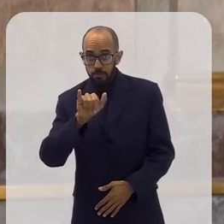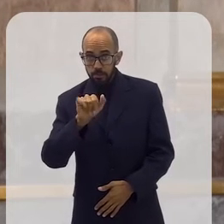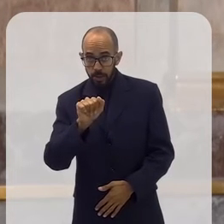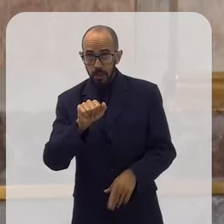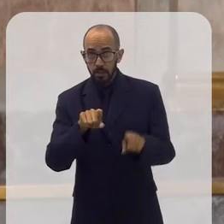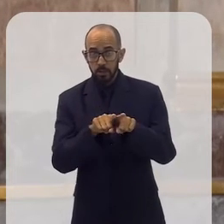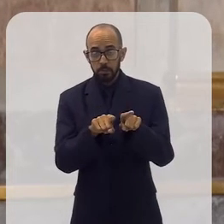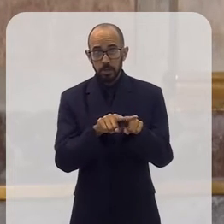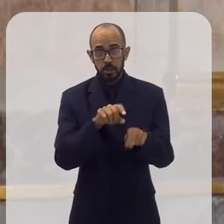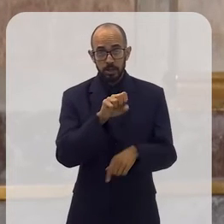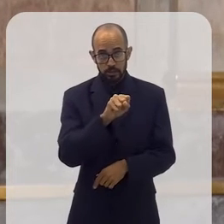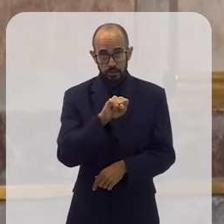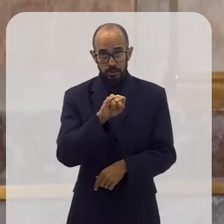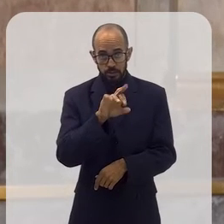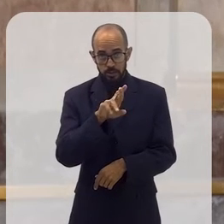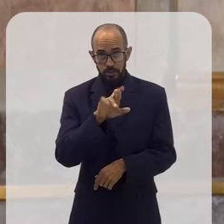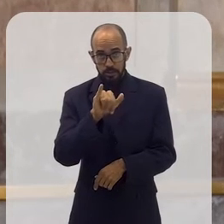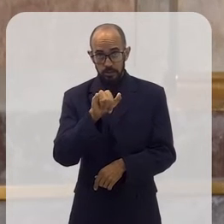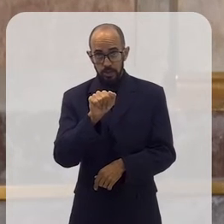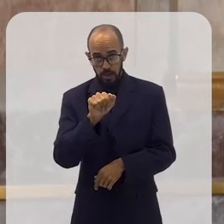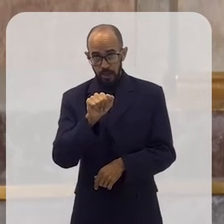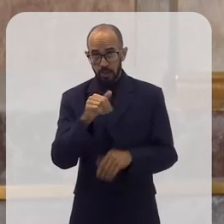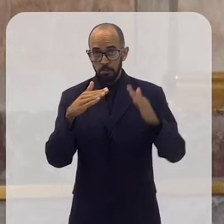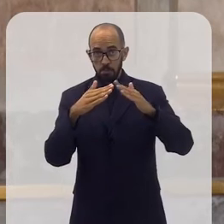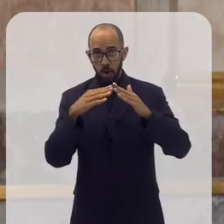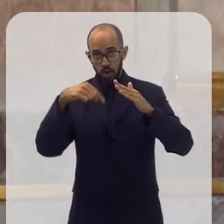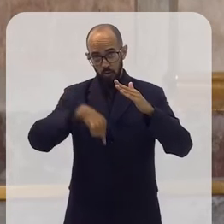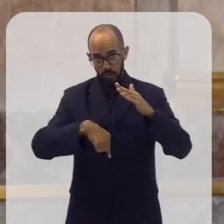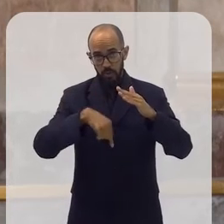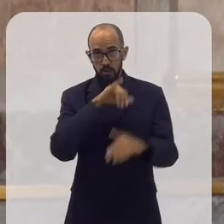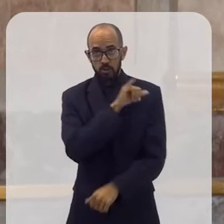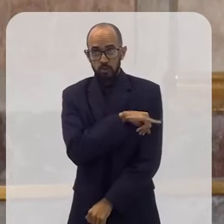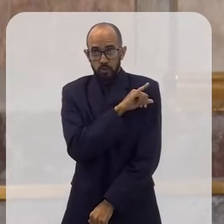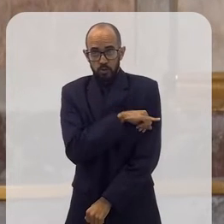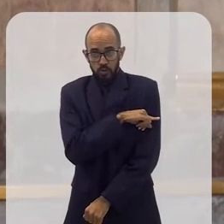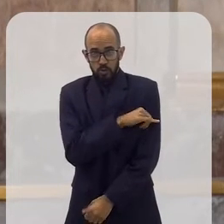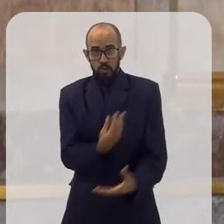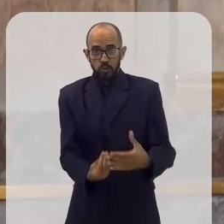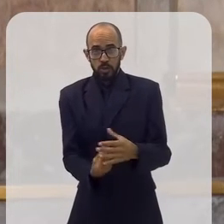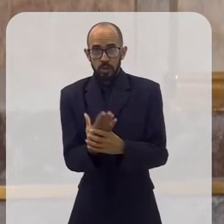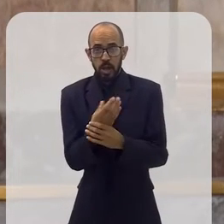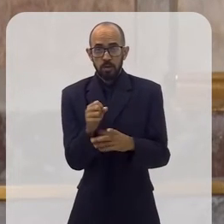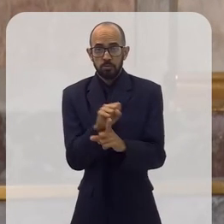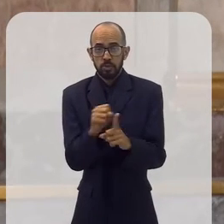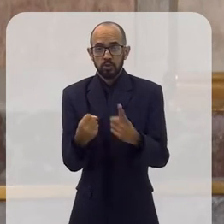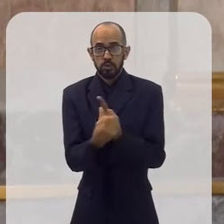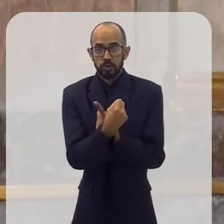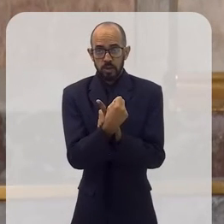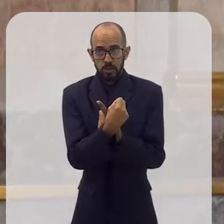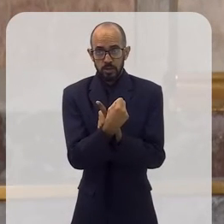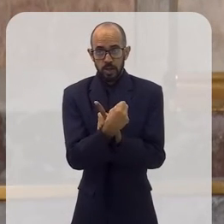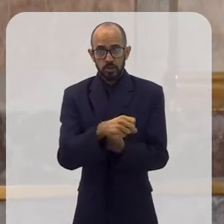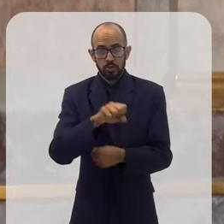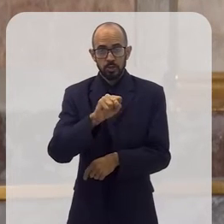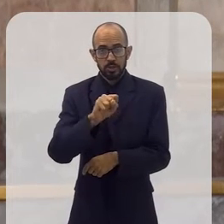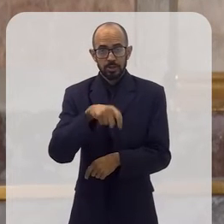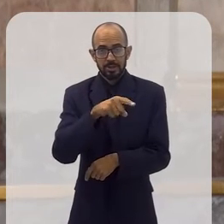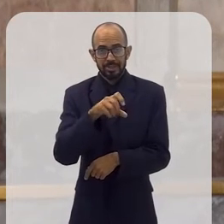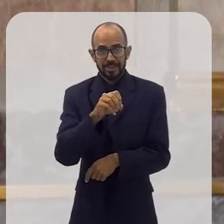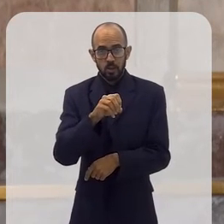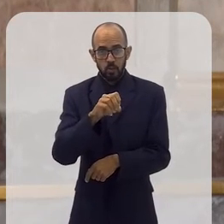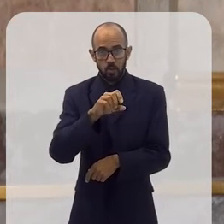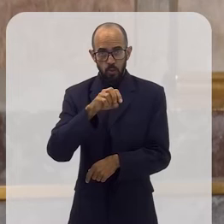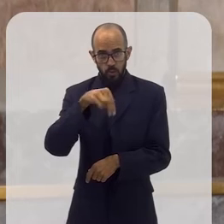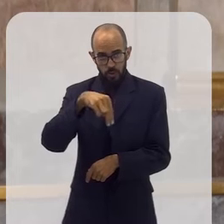está ainda vivendo no Rio de Janeiro. Sim. Eles começaram a fundar uma sociedade, a Sociedade São